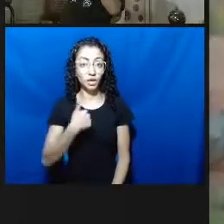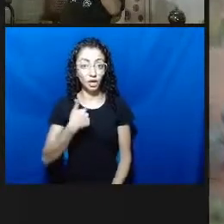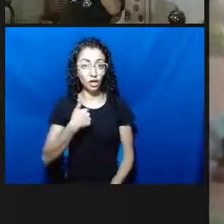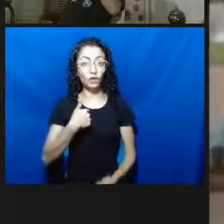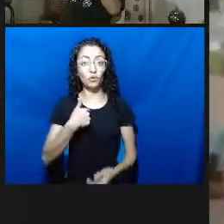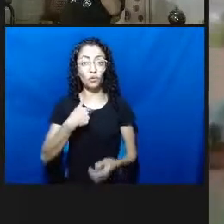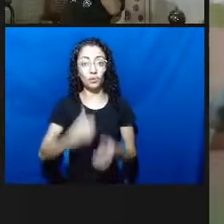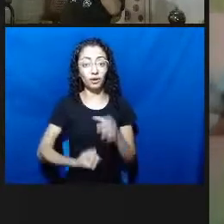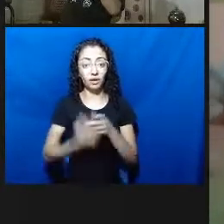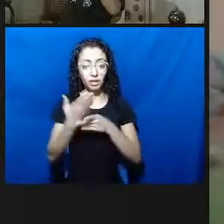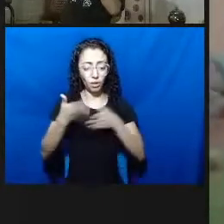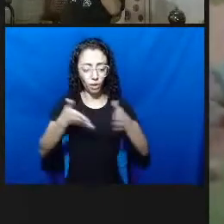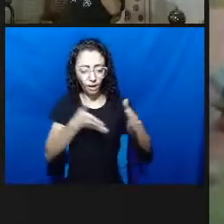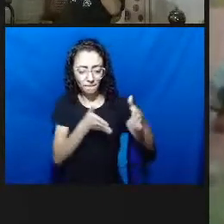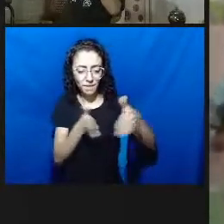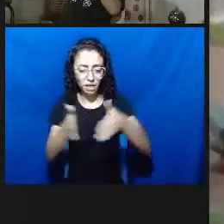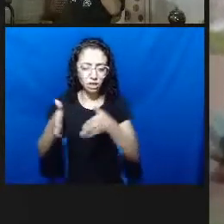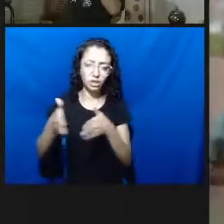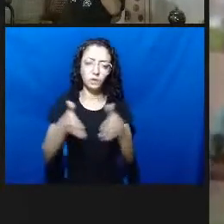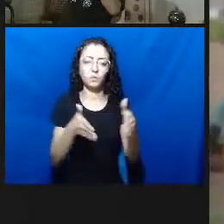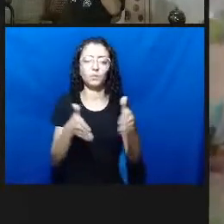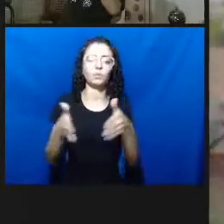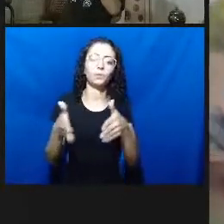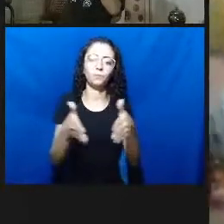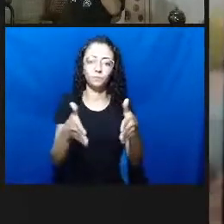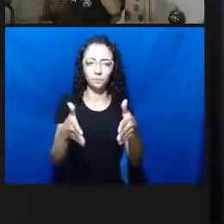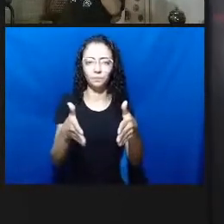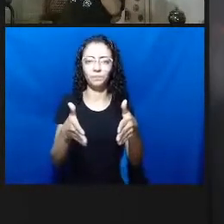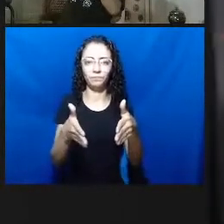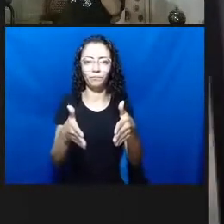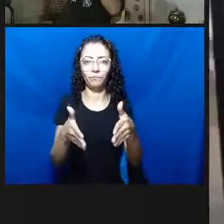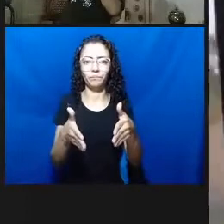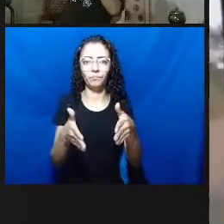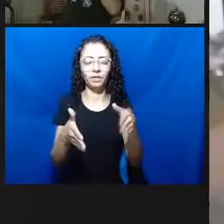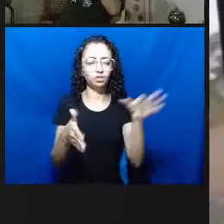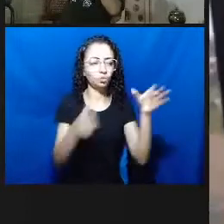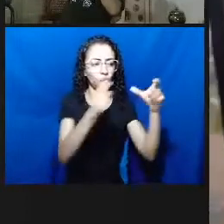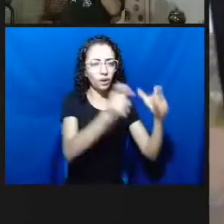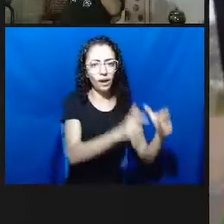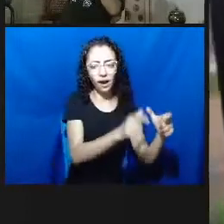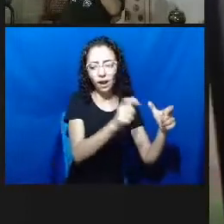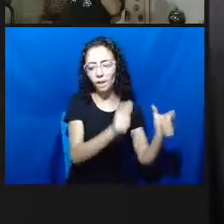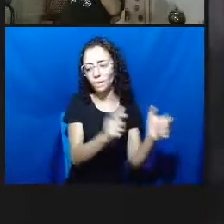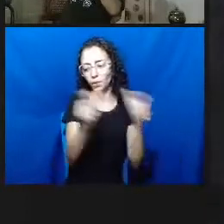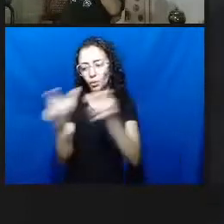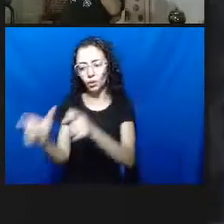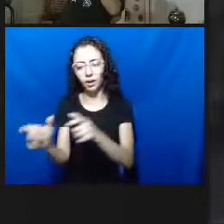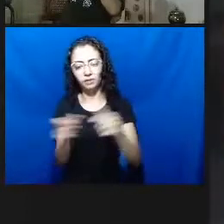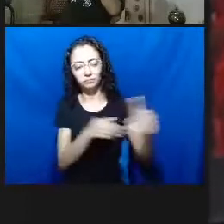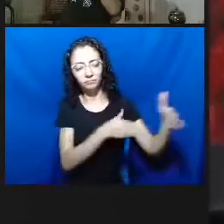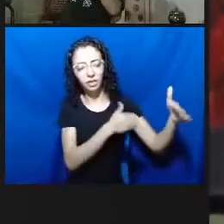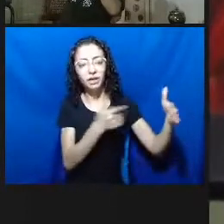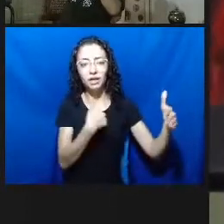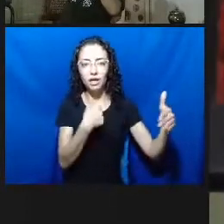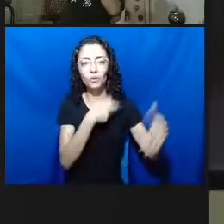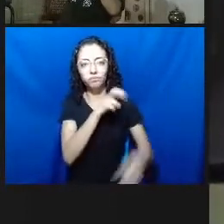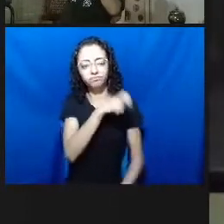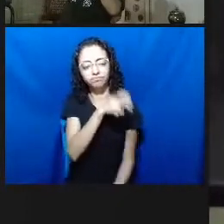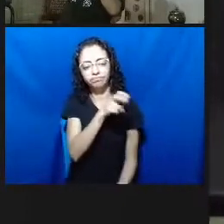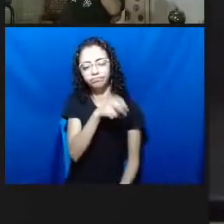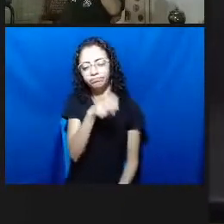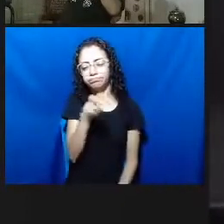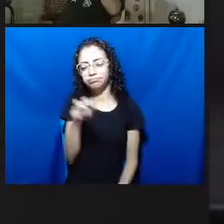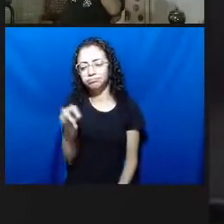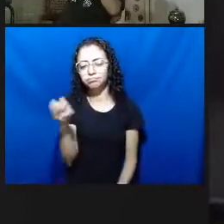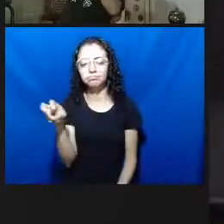Aqui vai cortar um caminho de lá para cá. Aqui se cria a calçada. Isso é um pedaço de